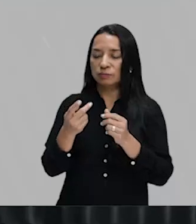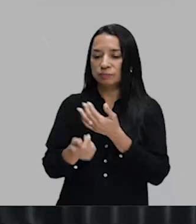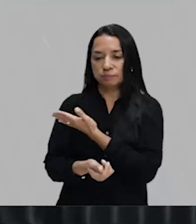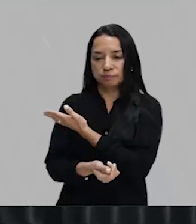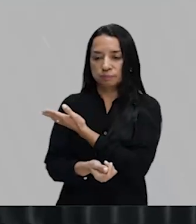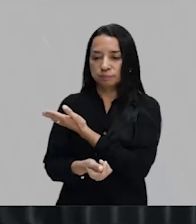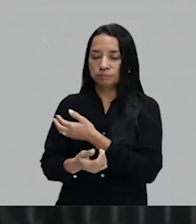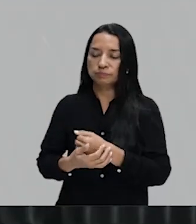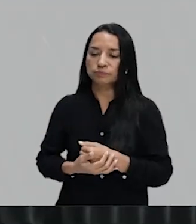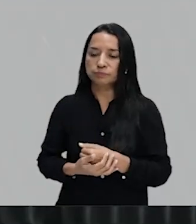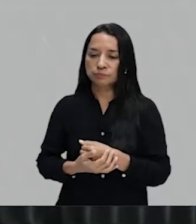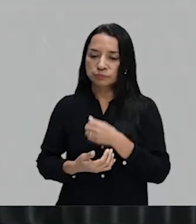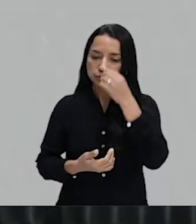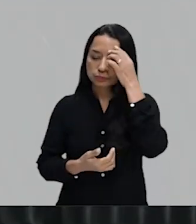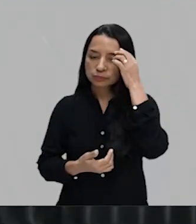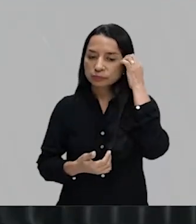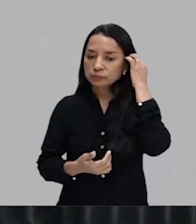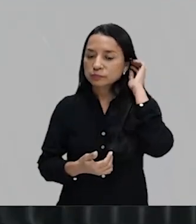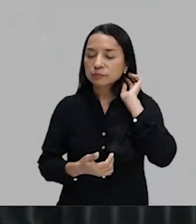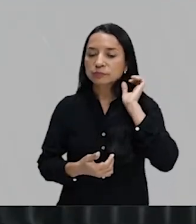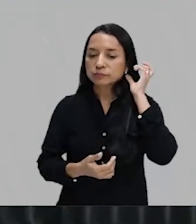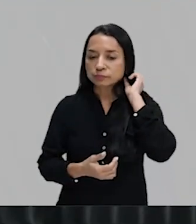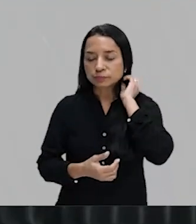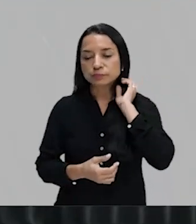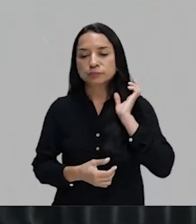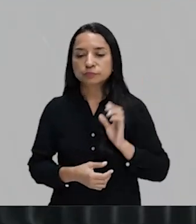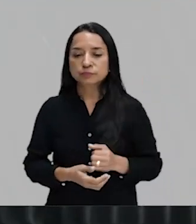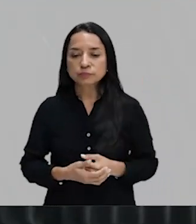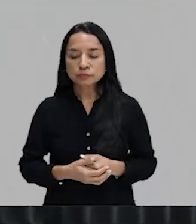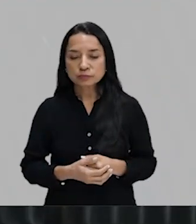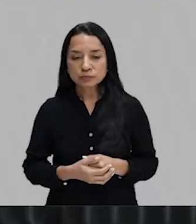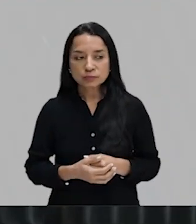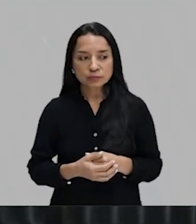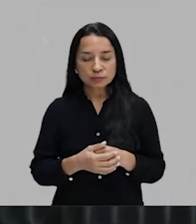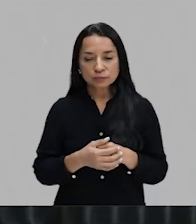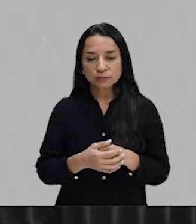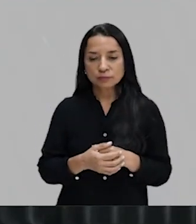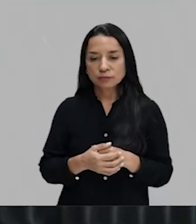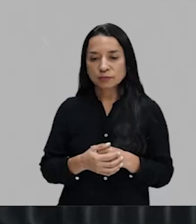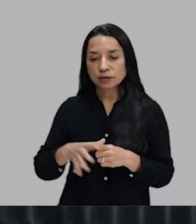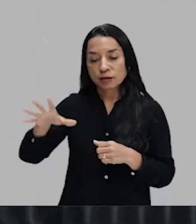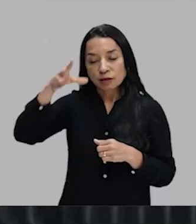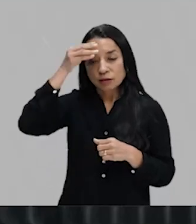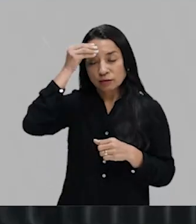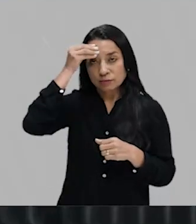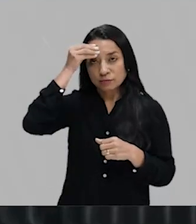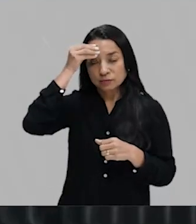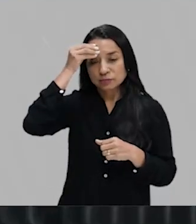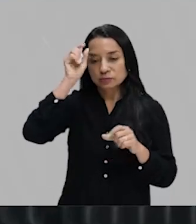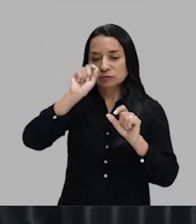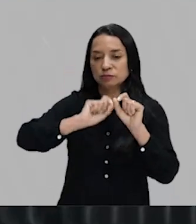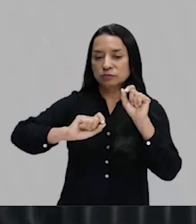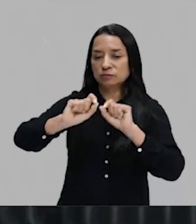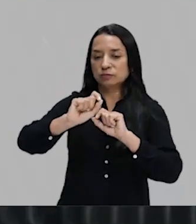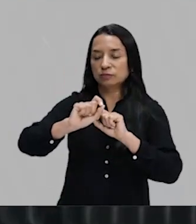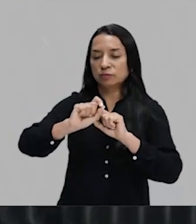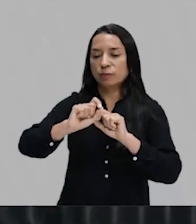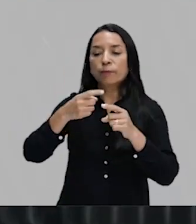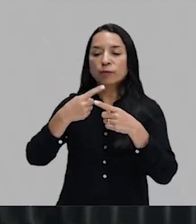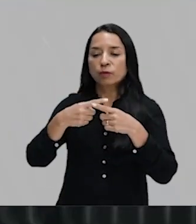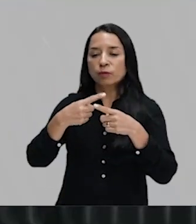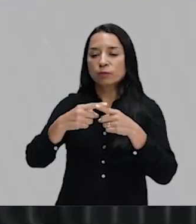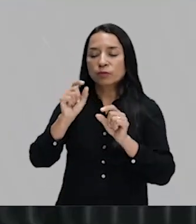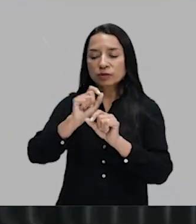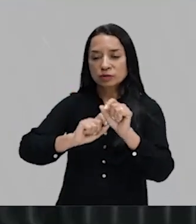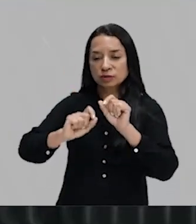B, A está contido em B, então grava isso na tua memória, tá? Justamente porque isso